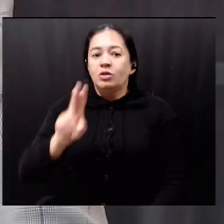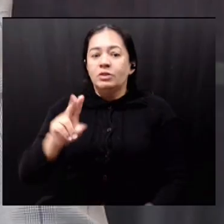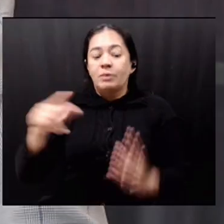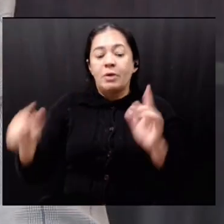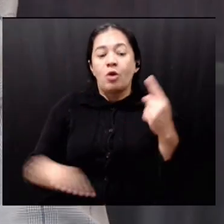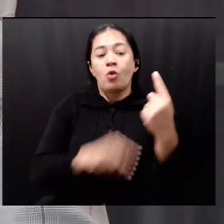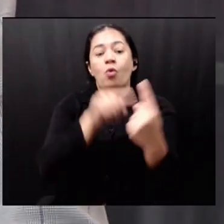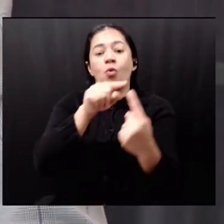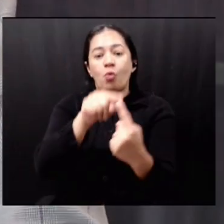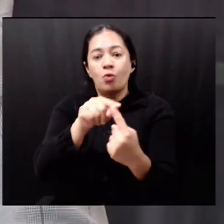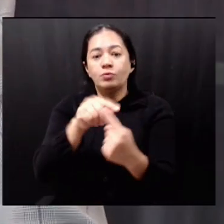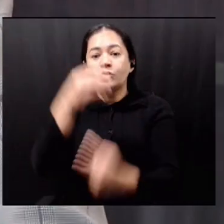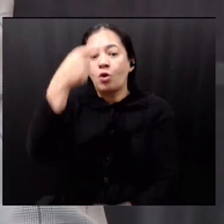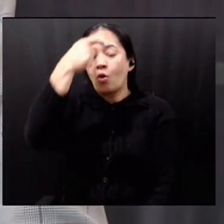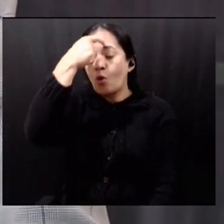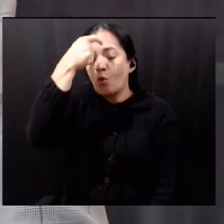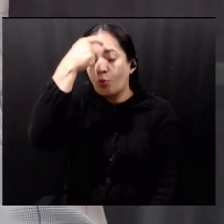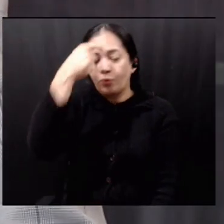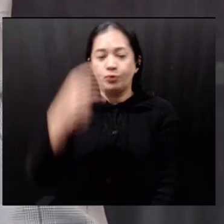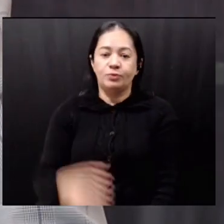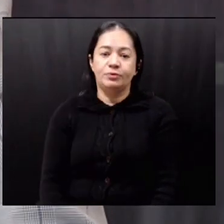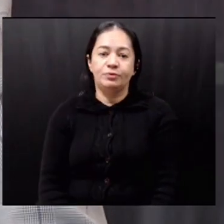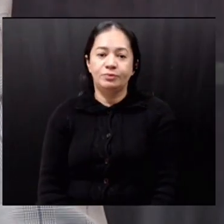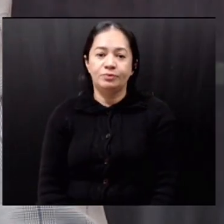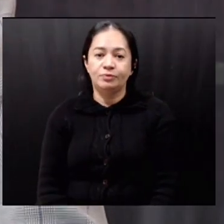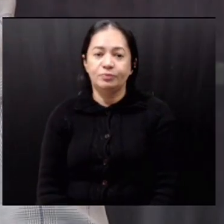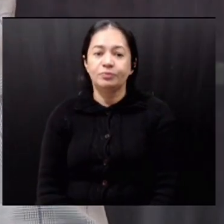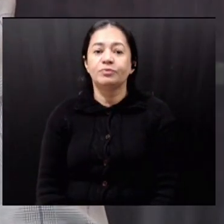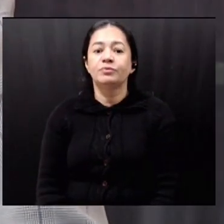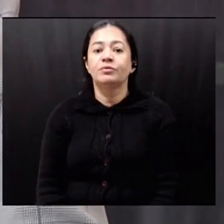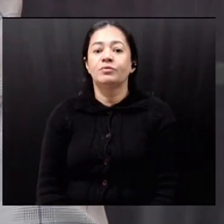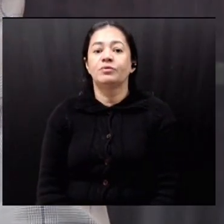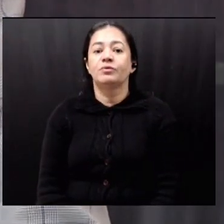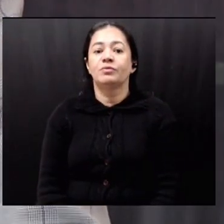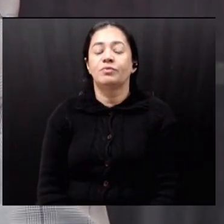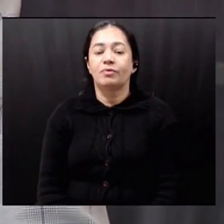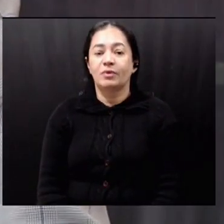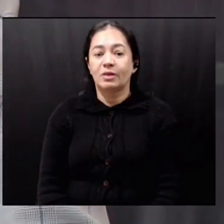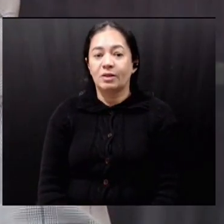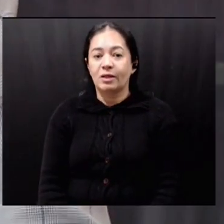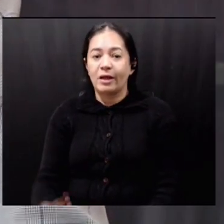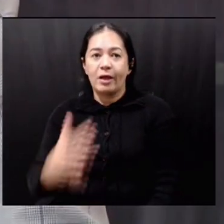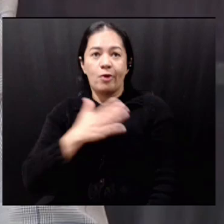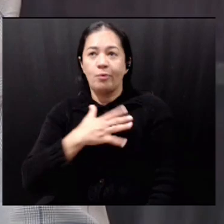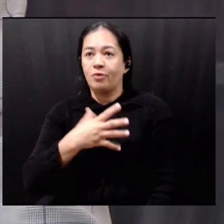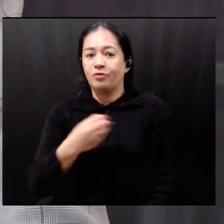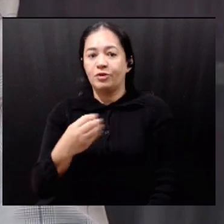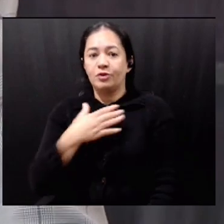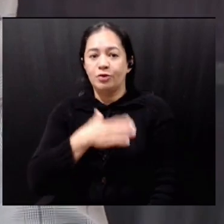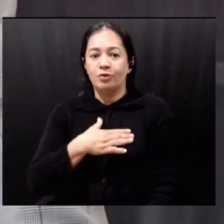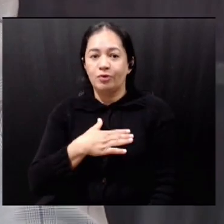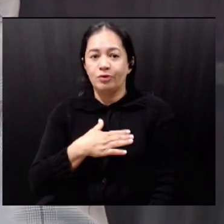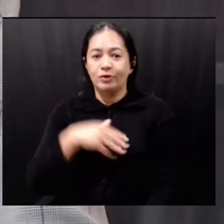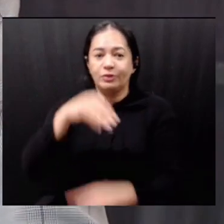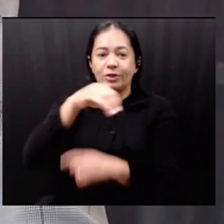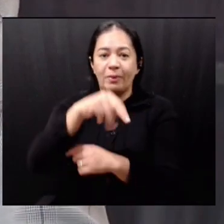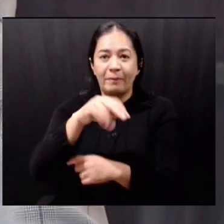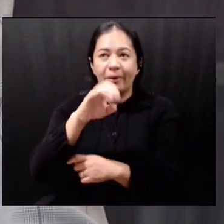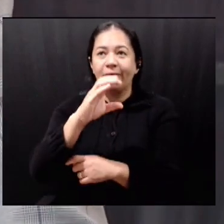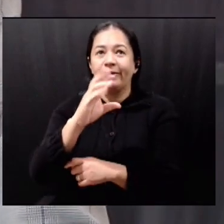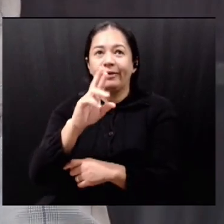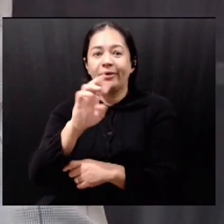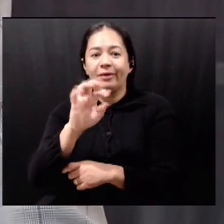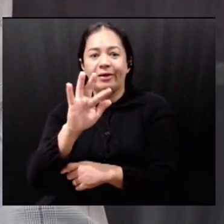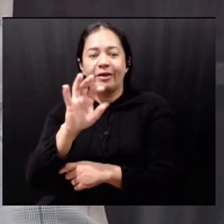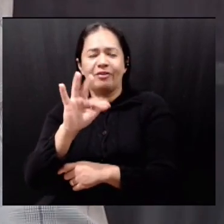consciência. Usar essa tela, mas com por trás disso, né? Então, meu filho gosta muito de Minecraft, né? Que dos meninos tem muito isso. Filho,